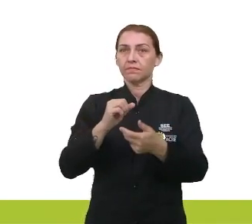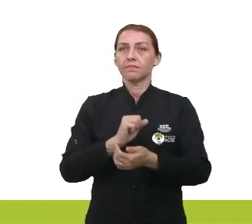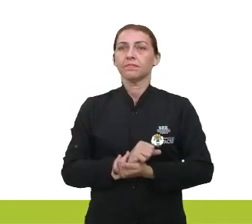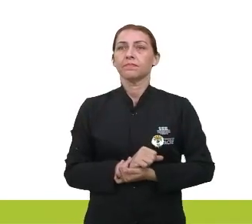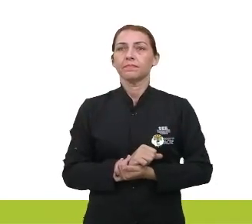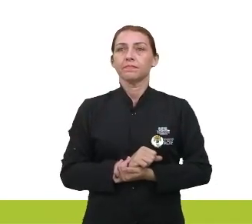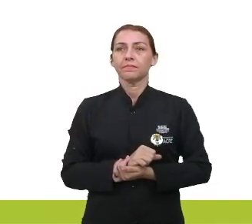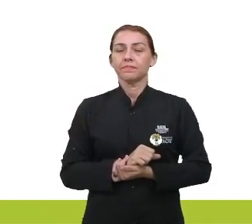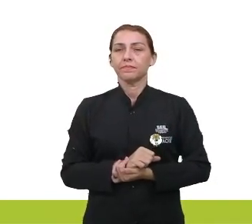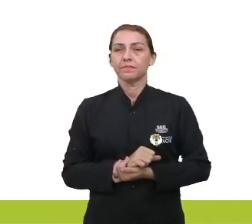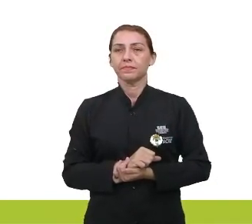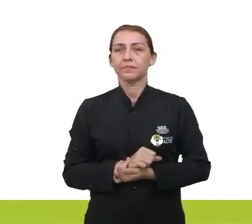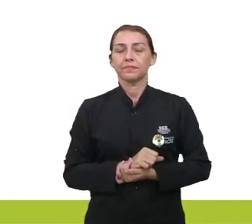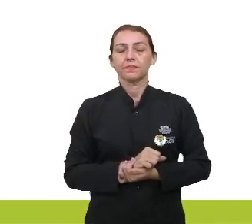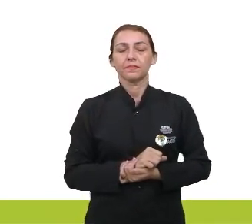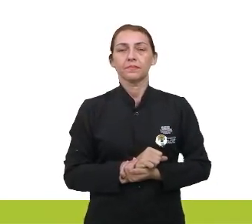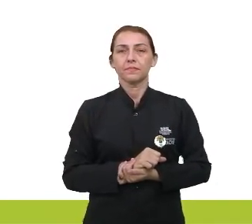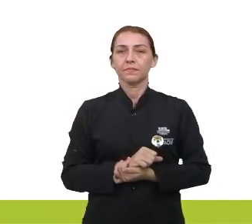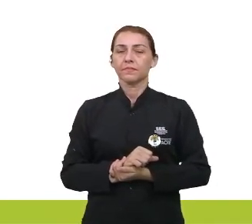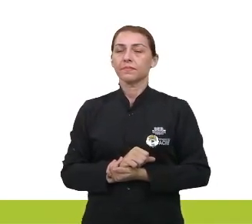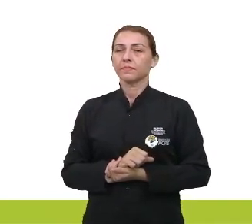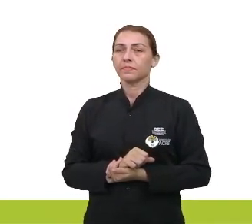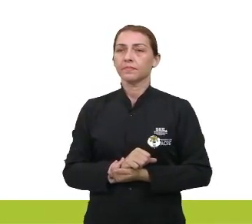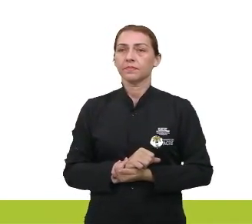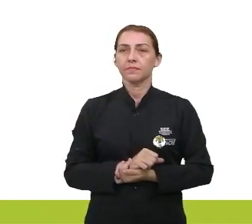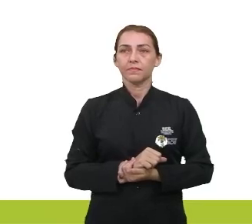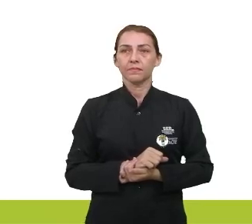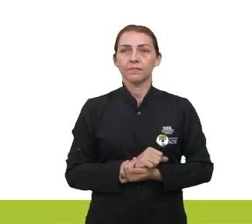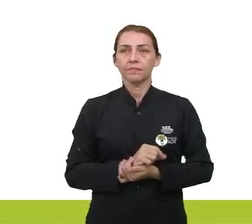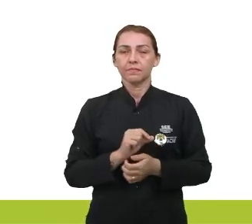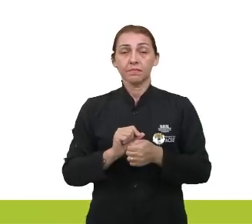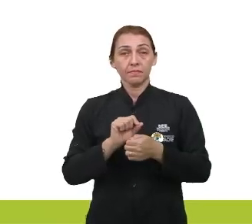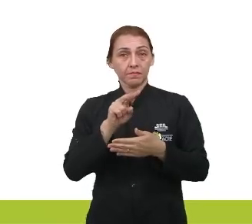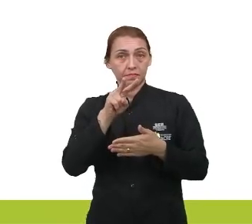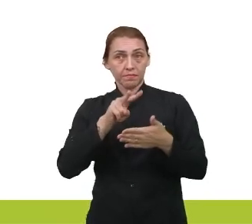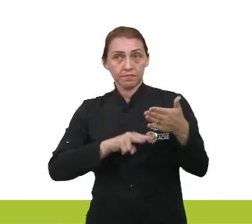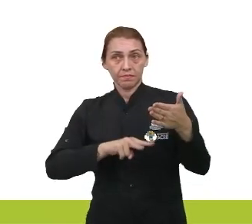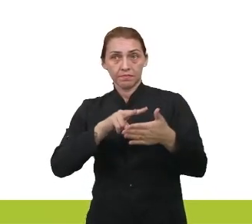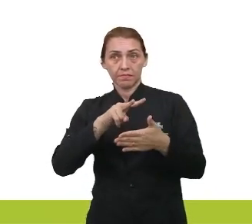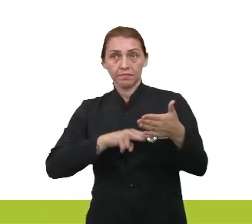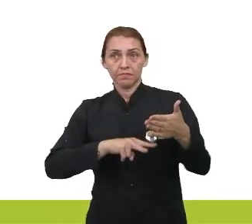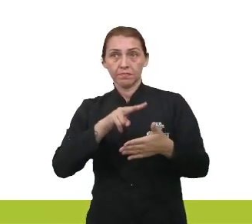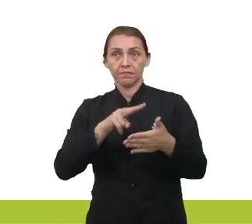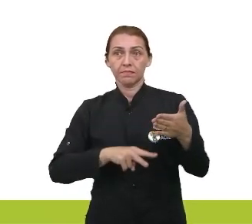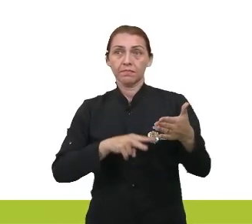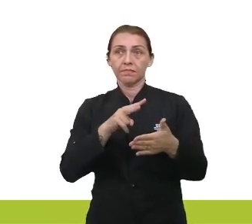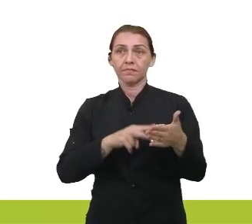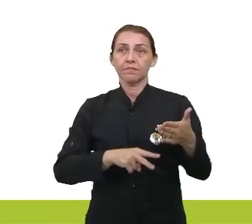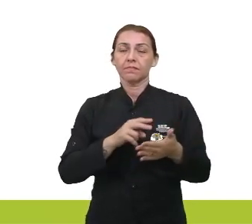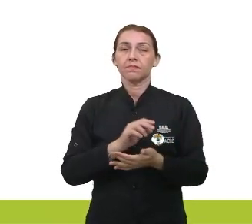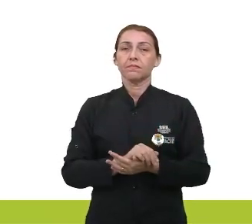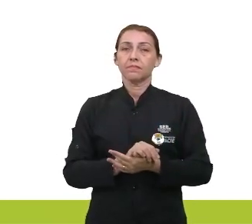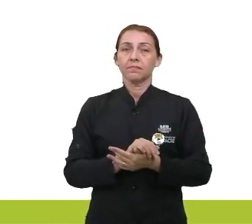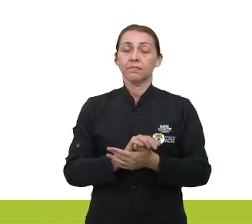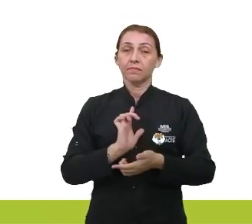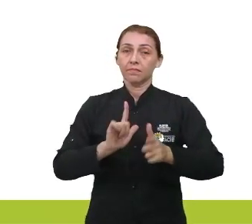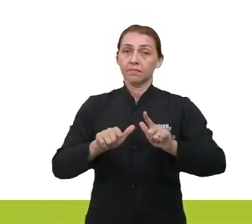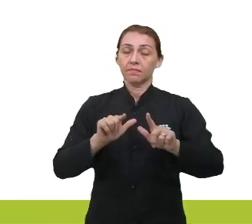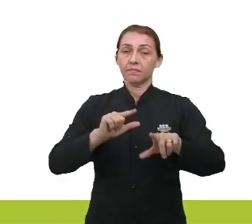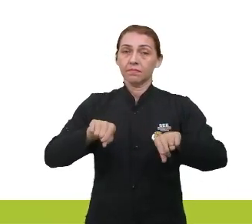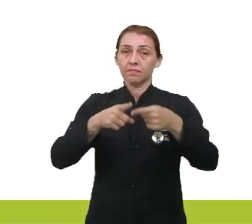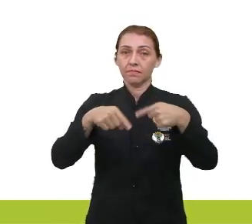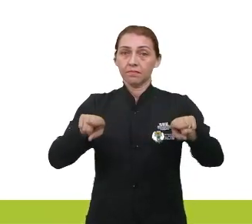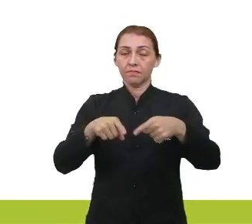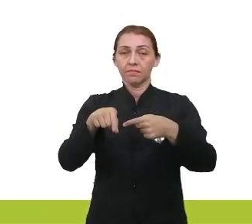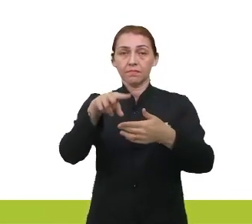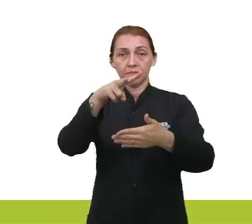Enem. E ela a gente vai ter que fazer uma leitura, tá? É uma letra de uma música e eu quero que